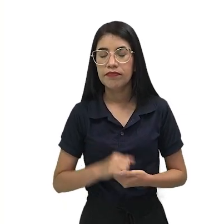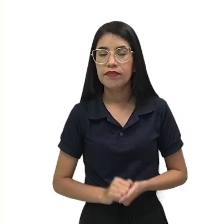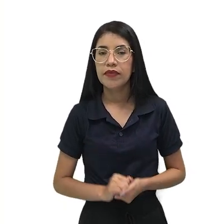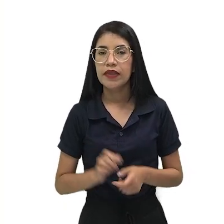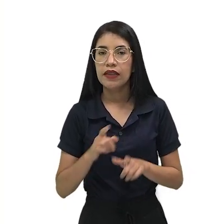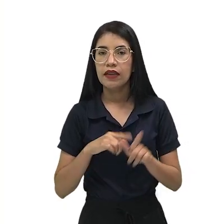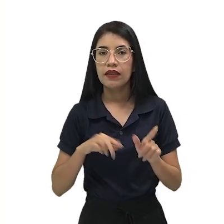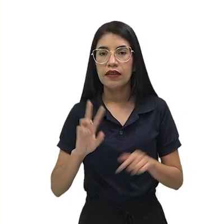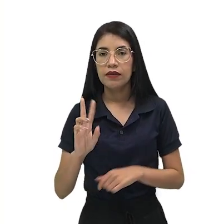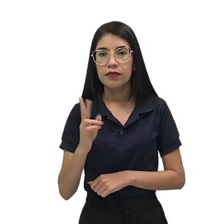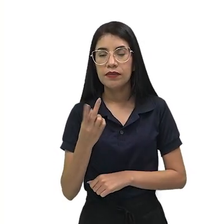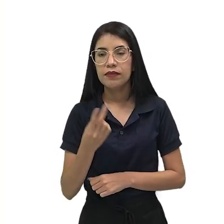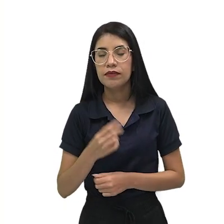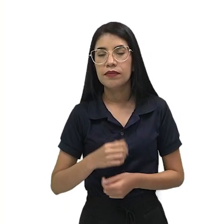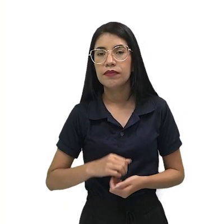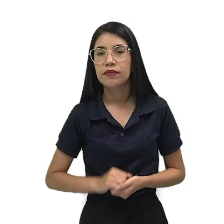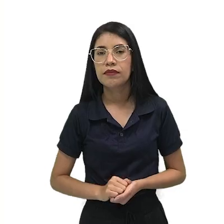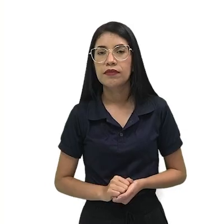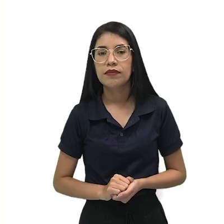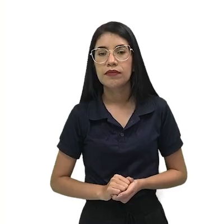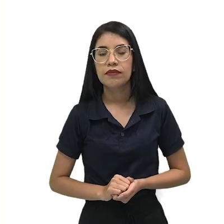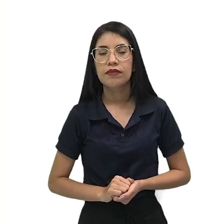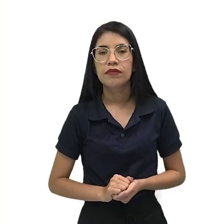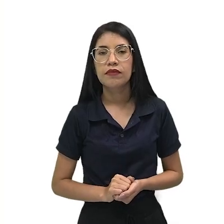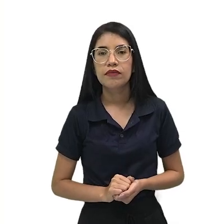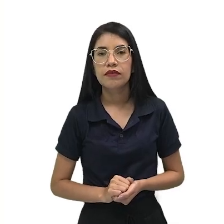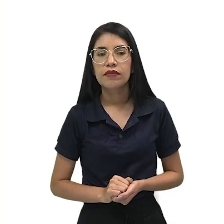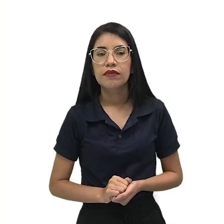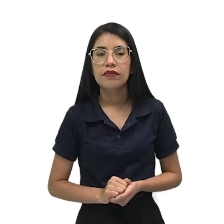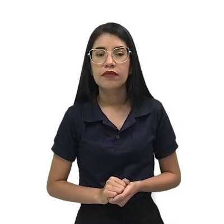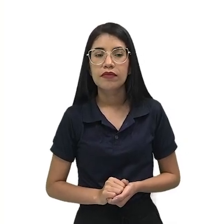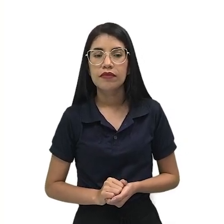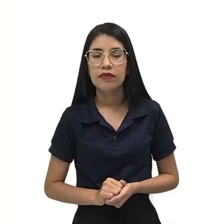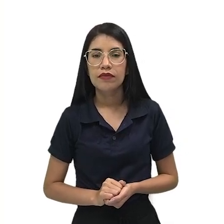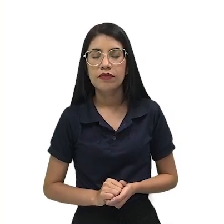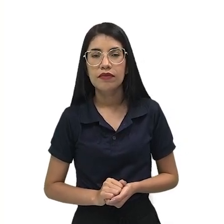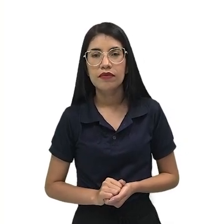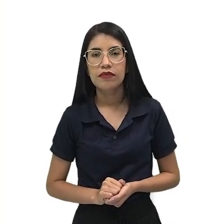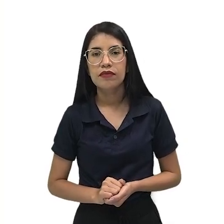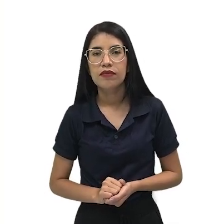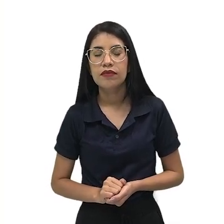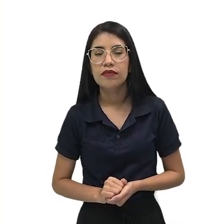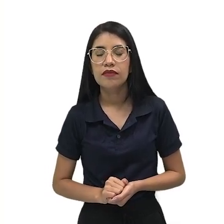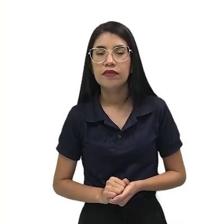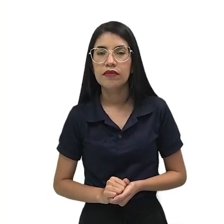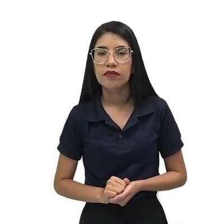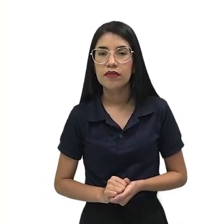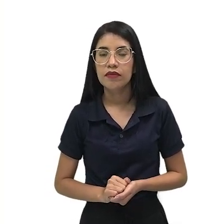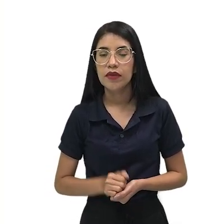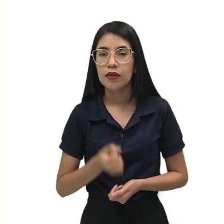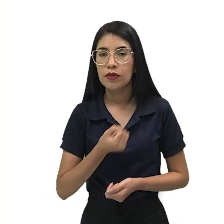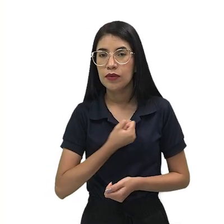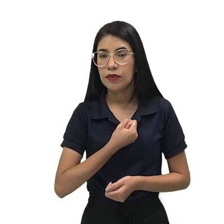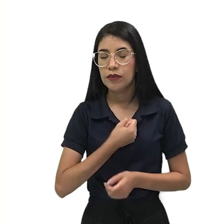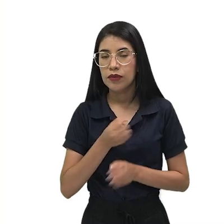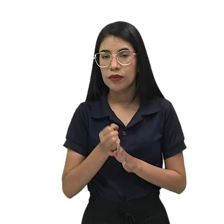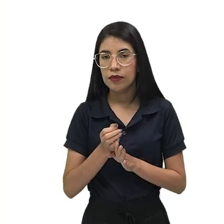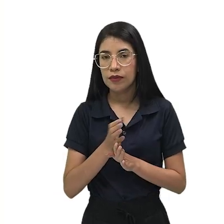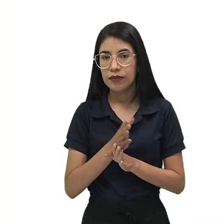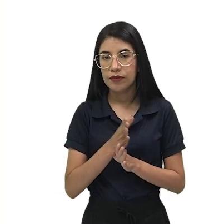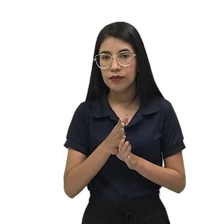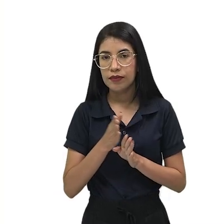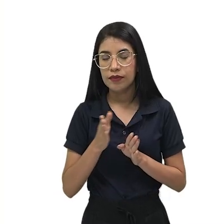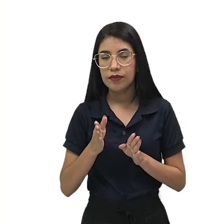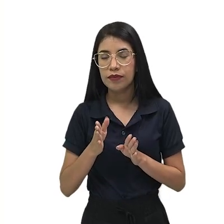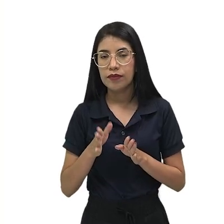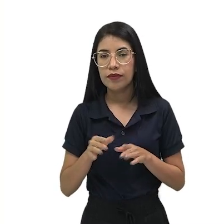letra H. A letra H. Letra H, parte inteira. Parte